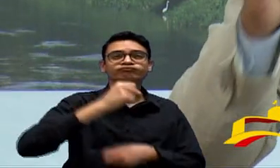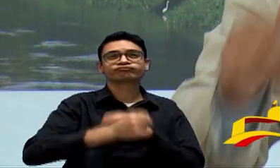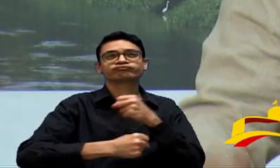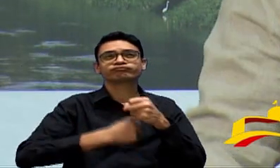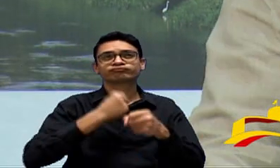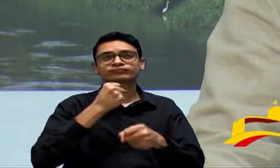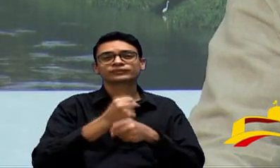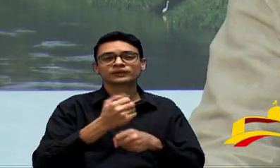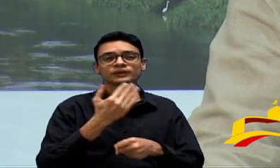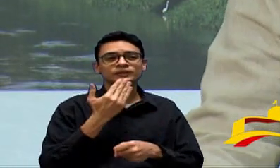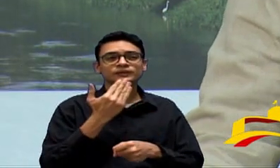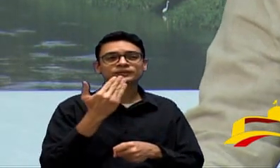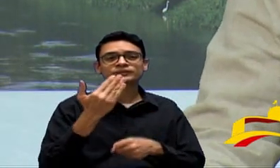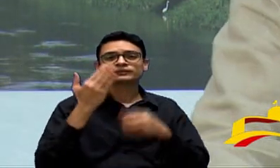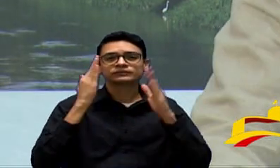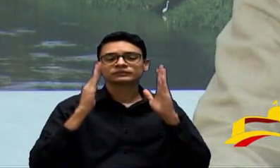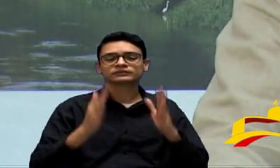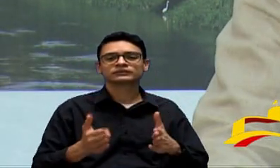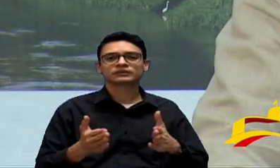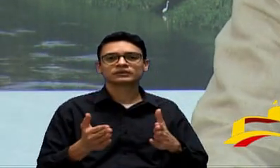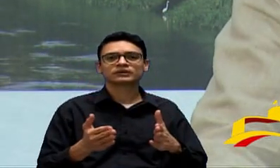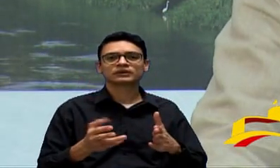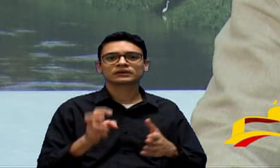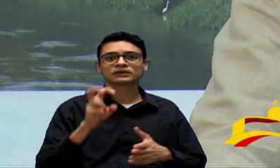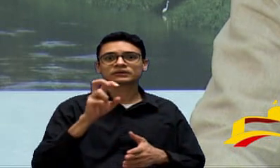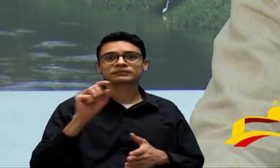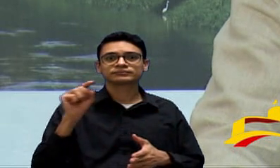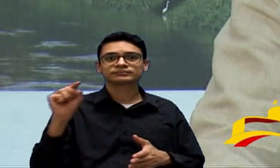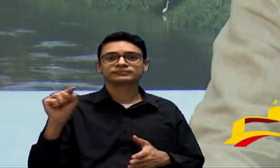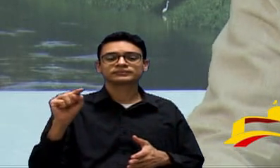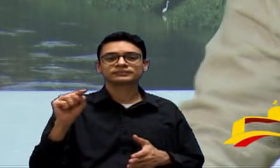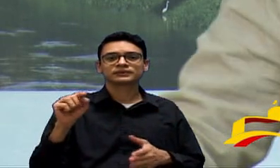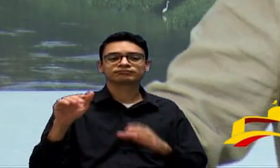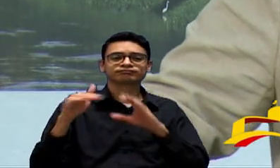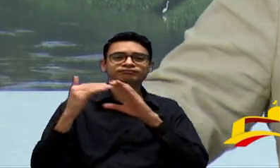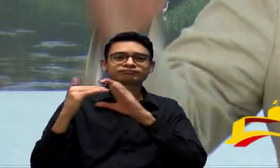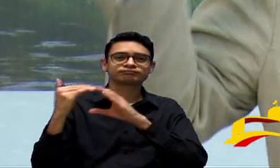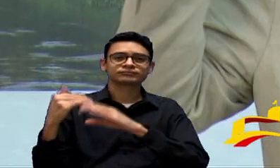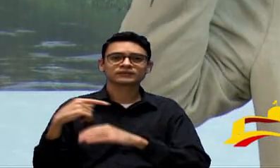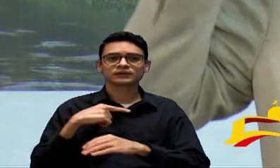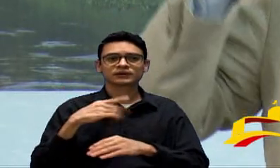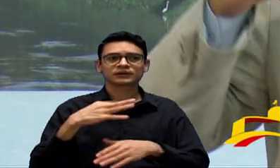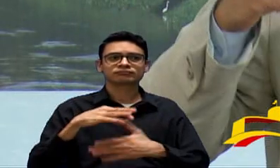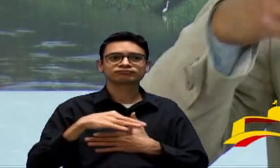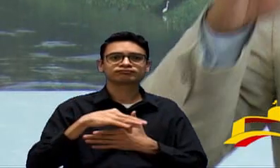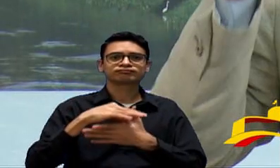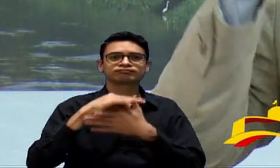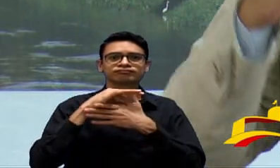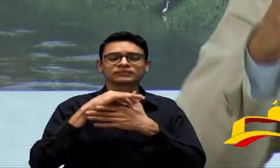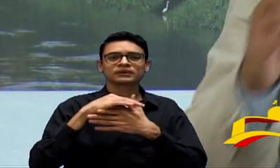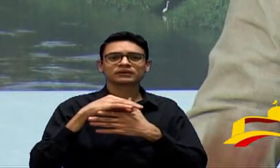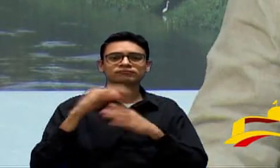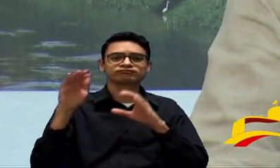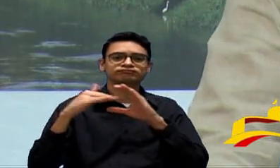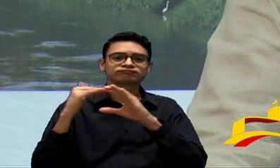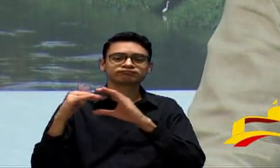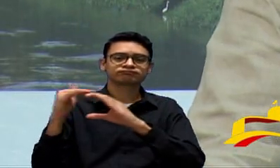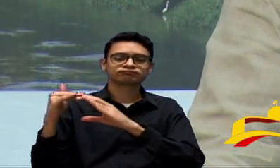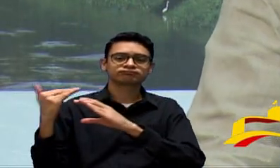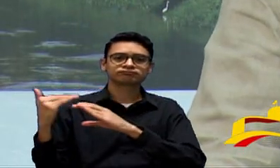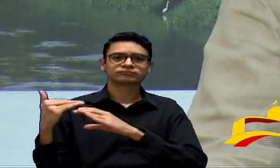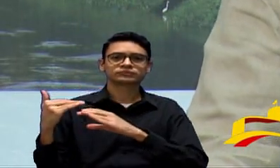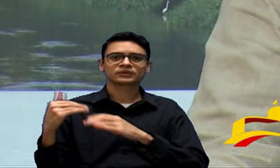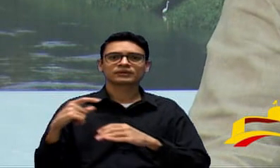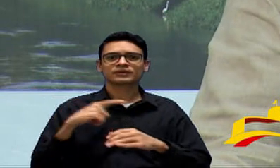o vereador Périx falou, tem 500 indicações. Eu tenho desde a liderança, nem sei quantas. São centenas e centenas